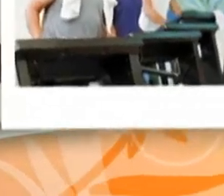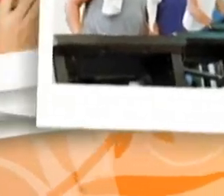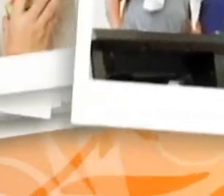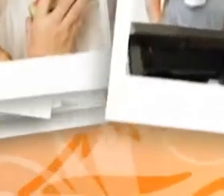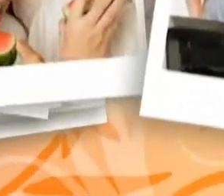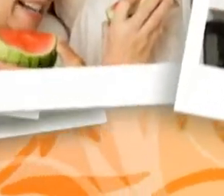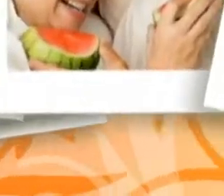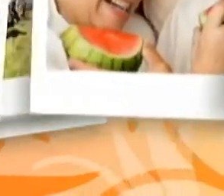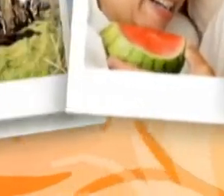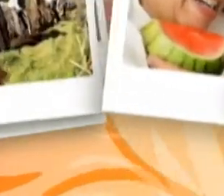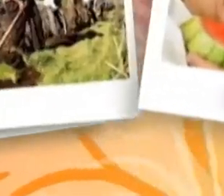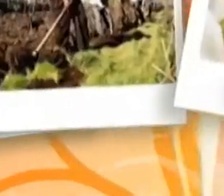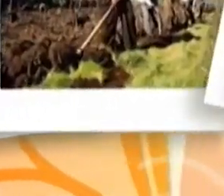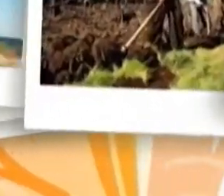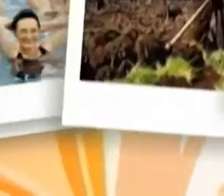Música